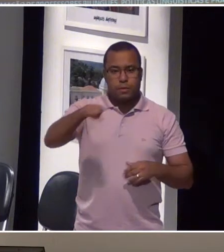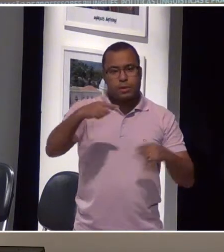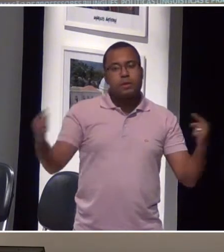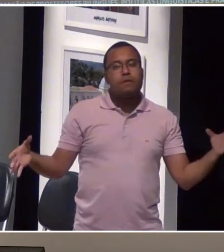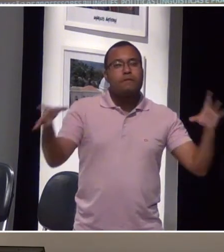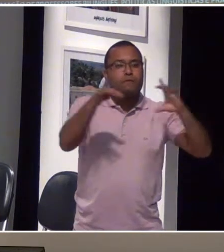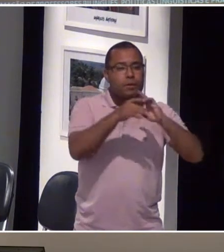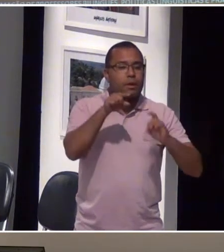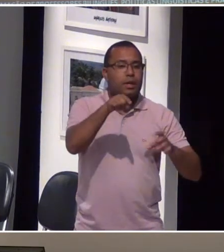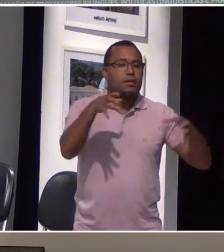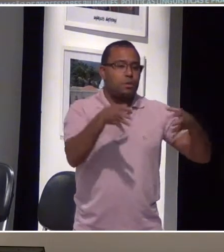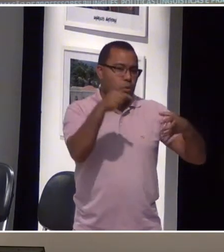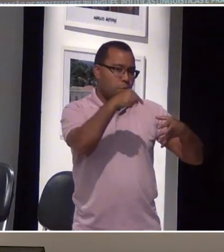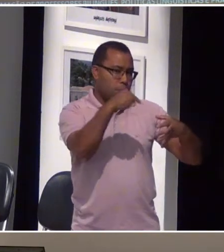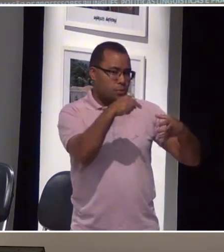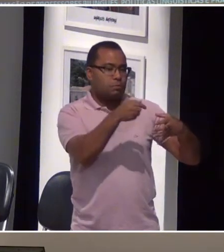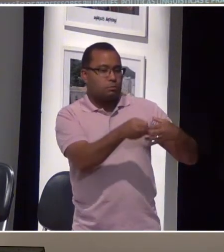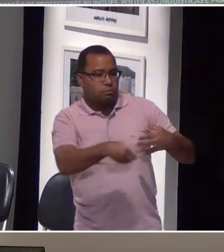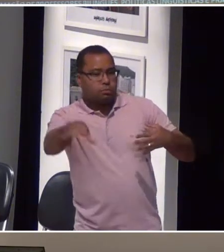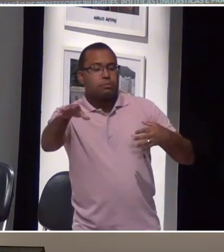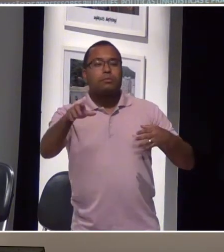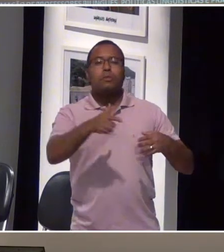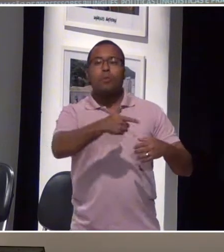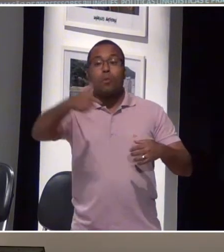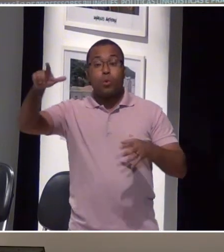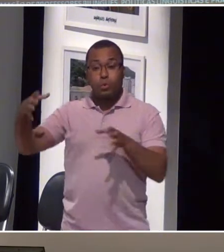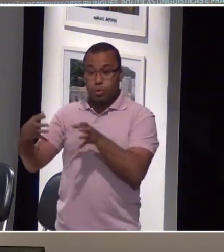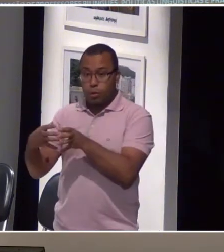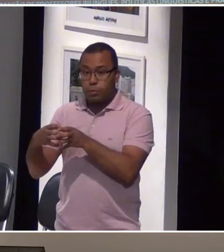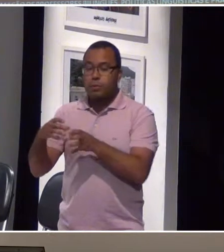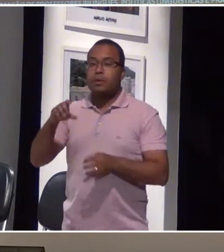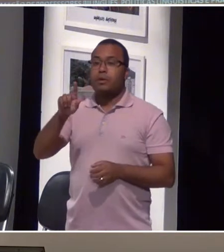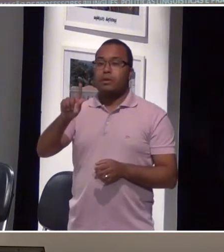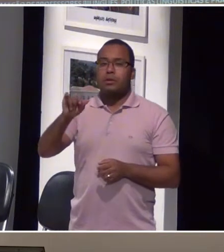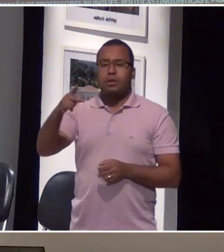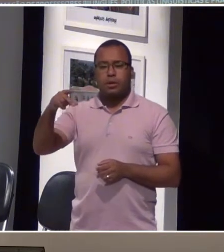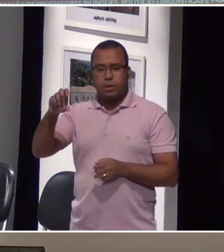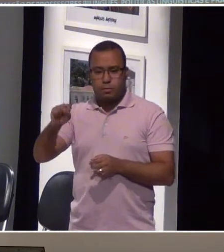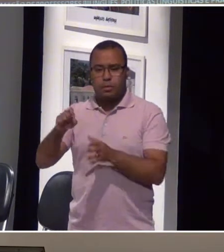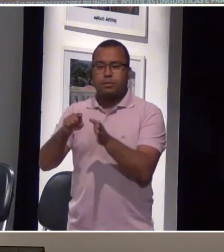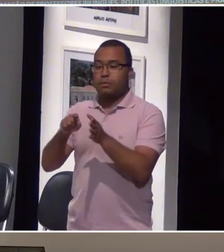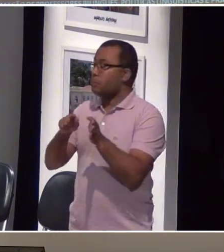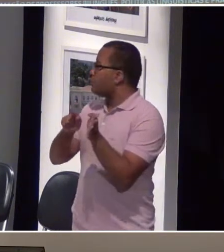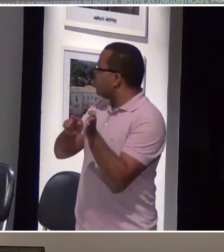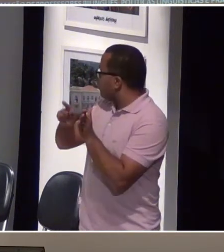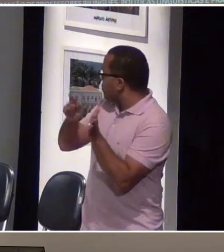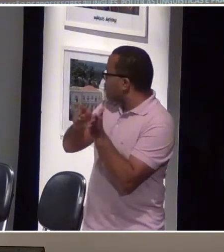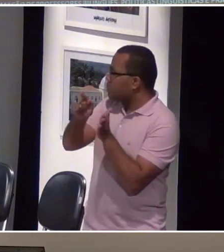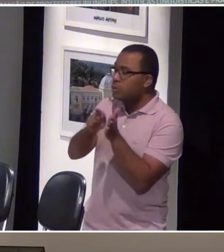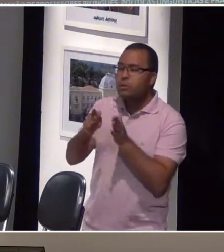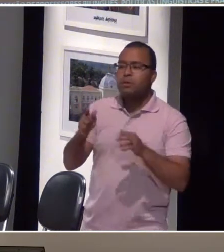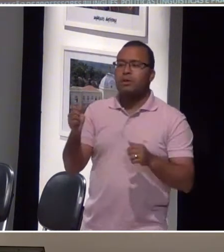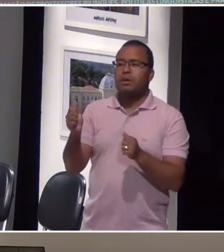estão vinculadas a esse grupo, assim como também a um outro grupo, que é o GIPES, que há anos nós